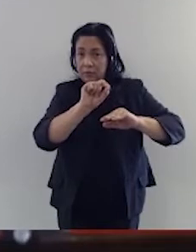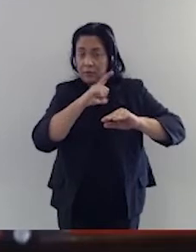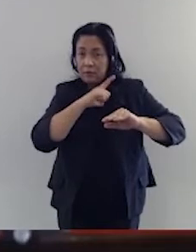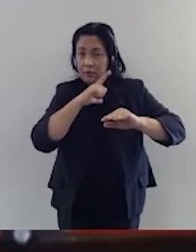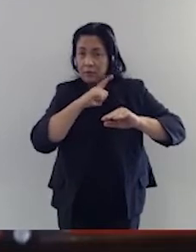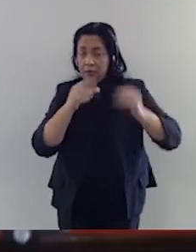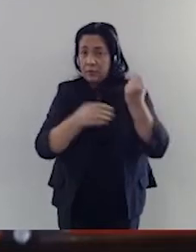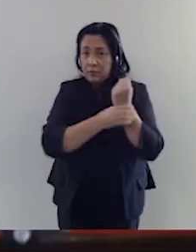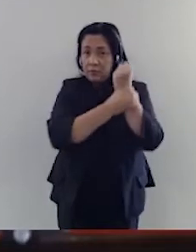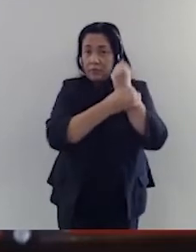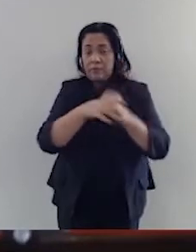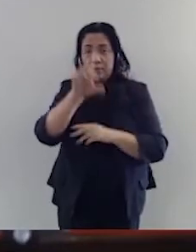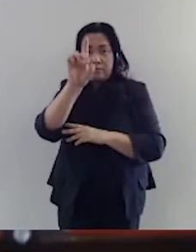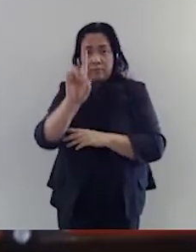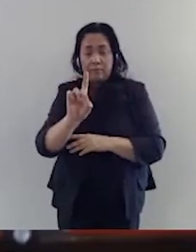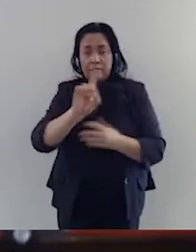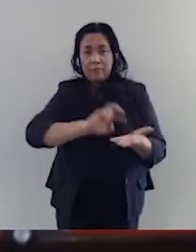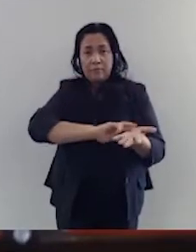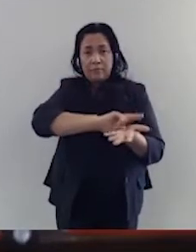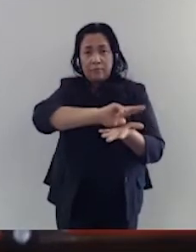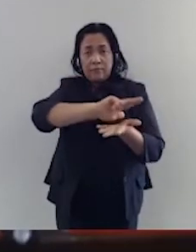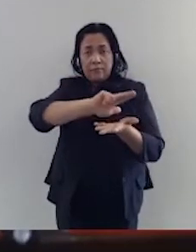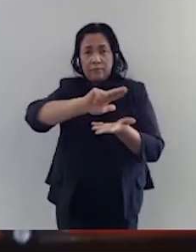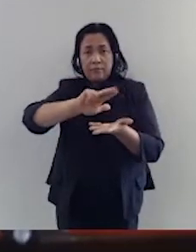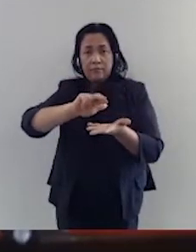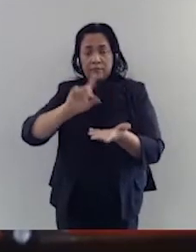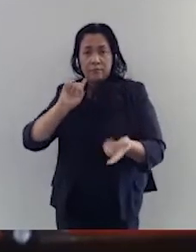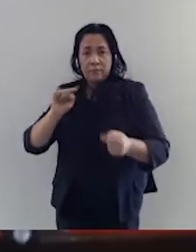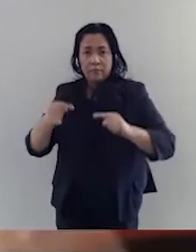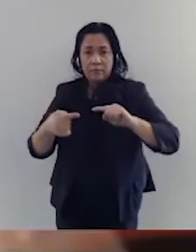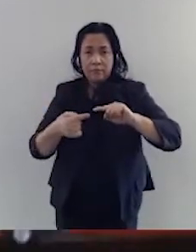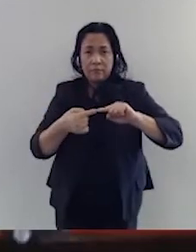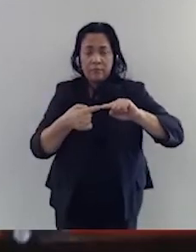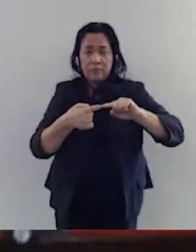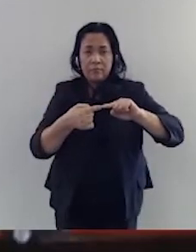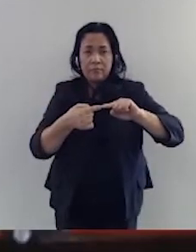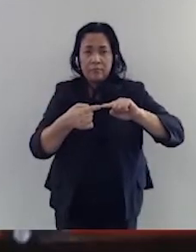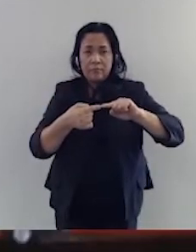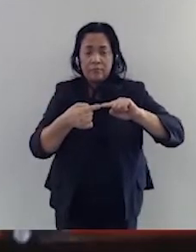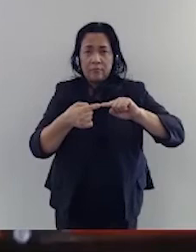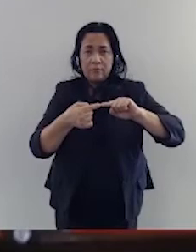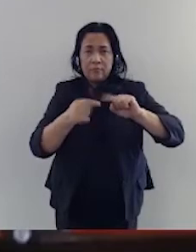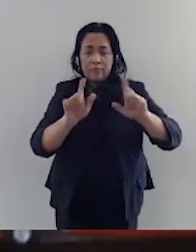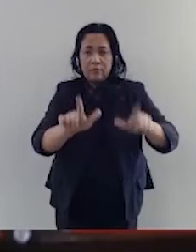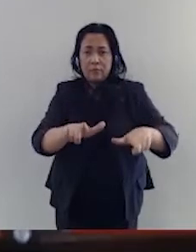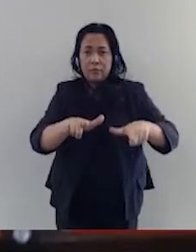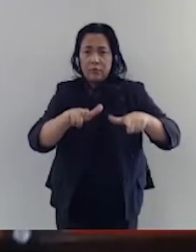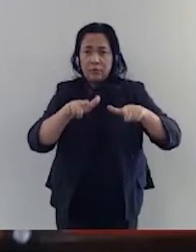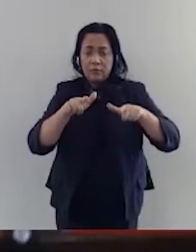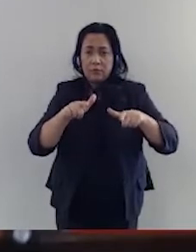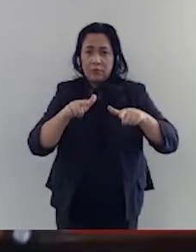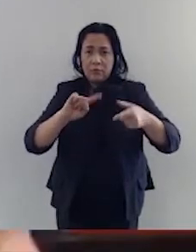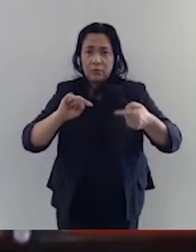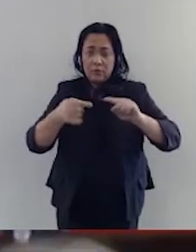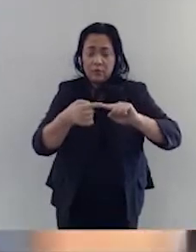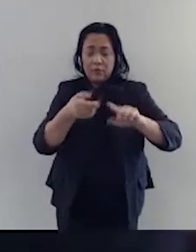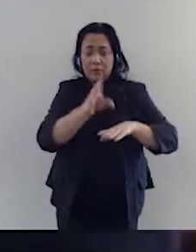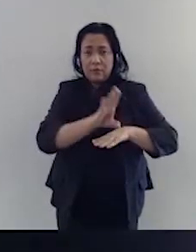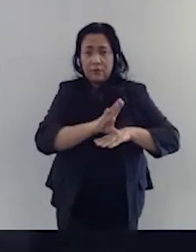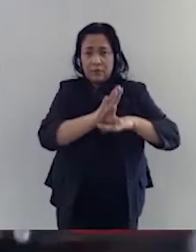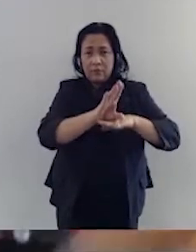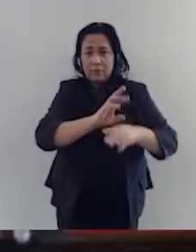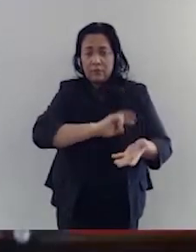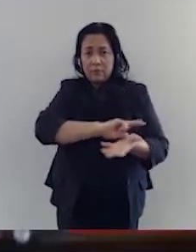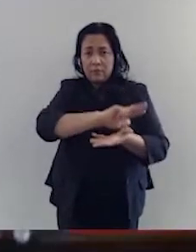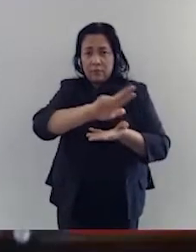direitos e garantias absolutamente compatível com os melhores diplomas do constitucionalismo mundial, que vem